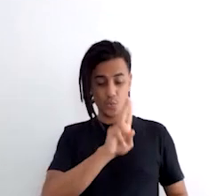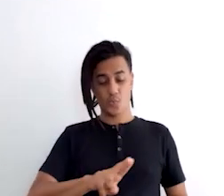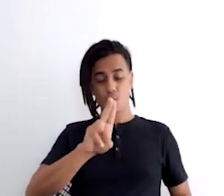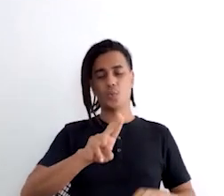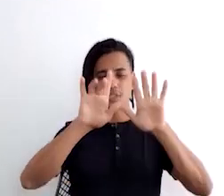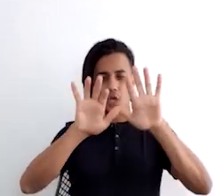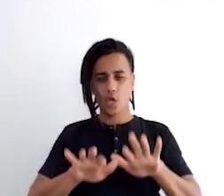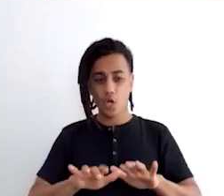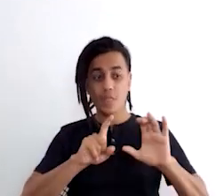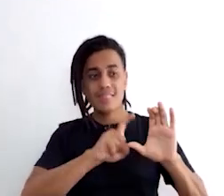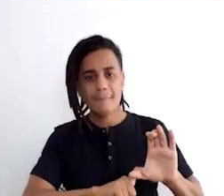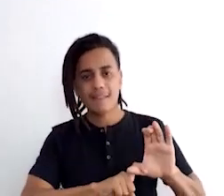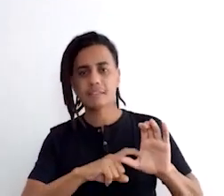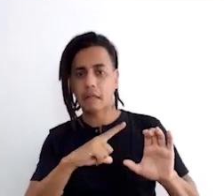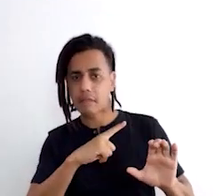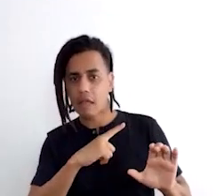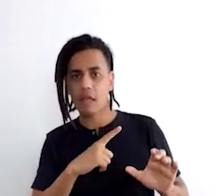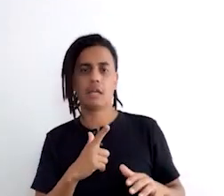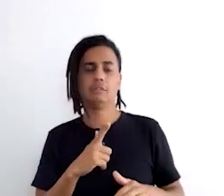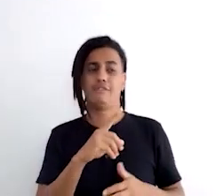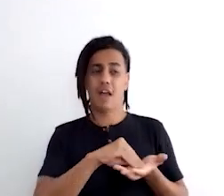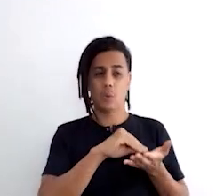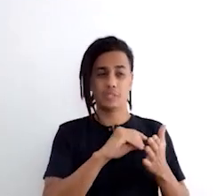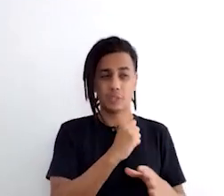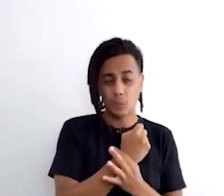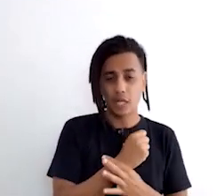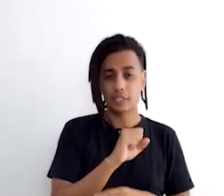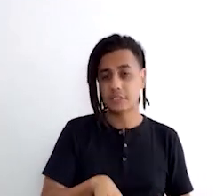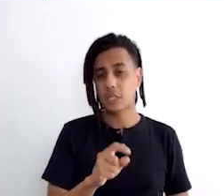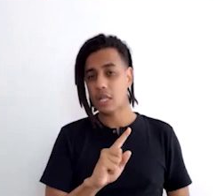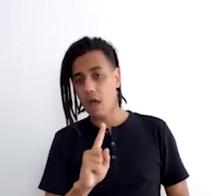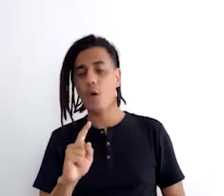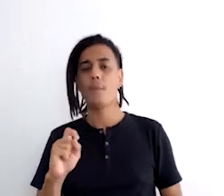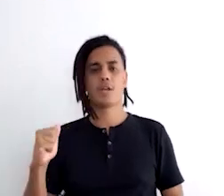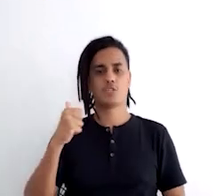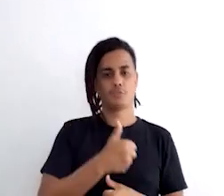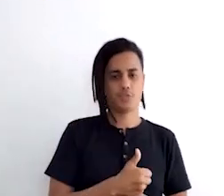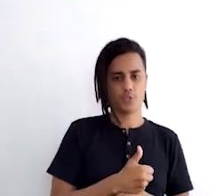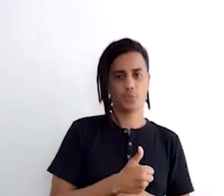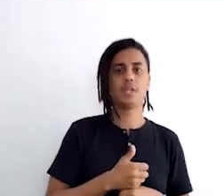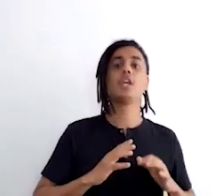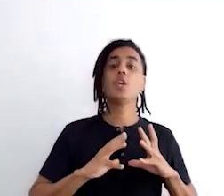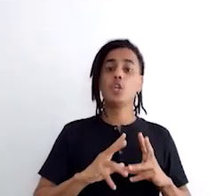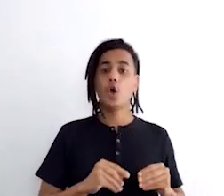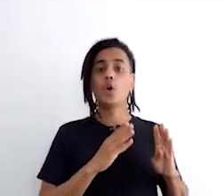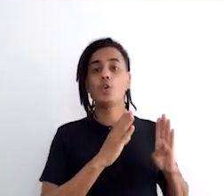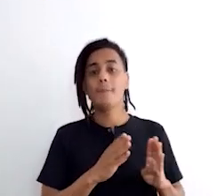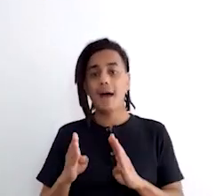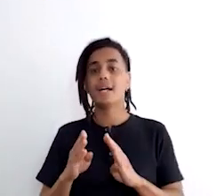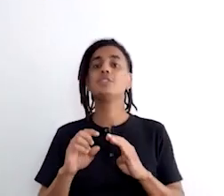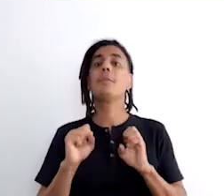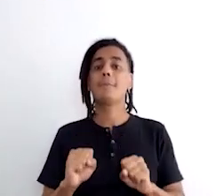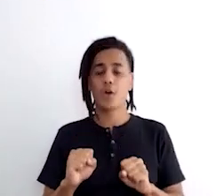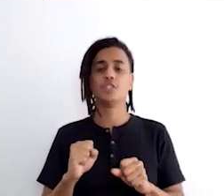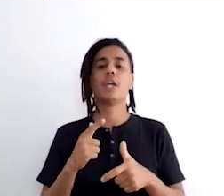continuam atualizadas, se elas têm alguma brecha de segurança ou não, para a gente já fazer a substituição. E todos esses passos são passíveis de quebrar a pipeline. E